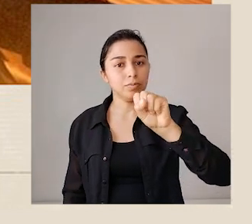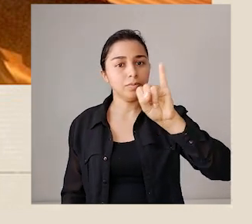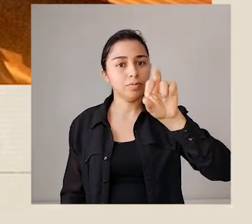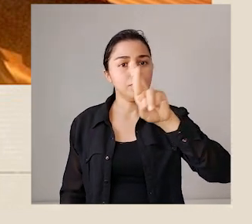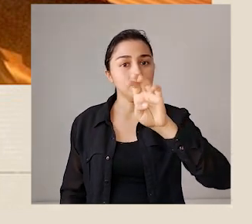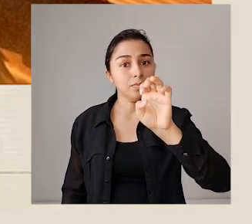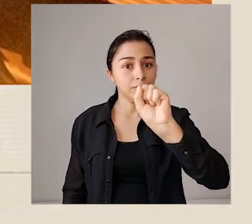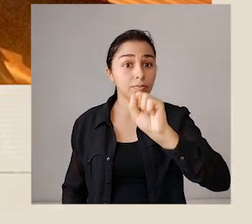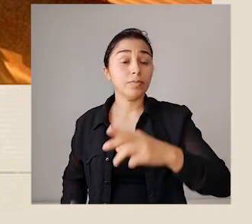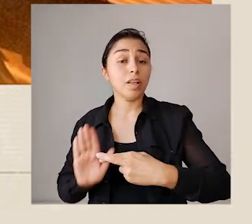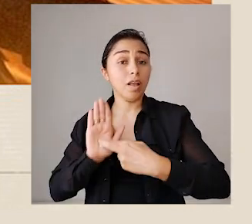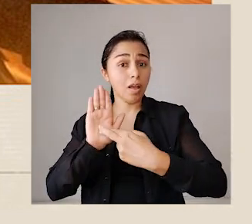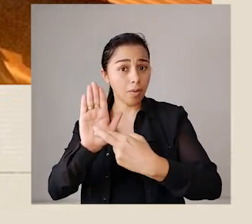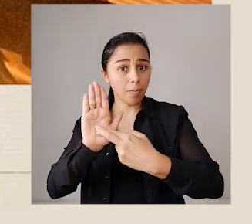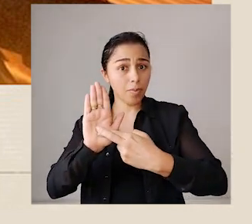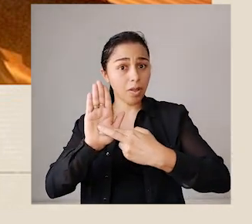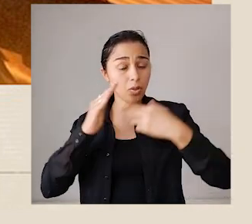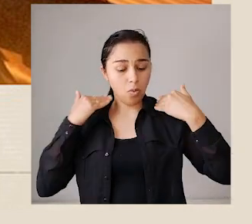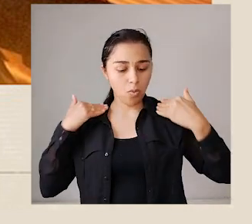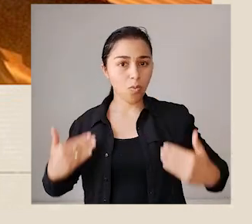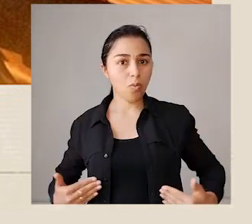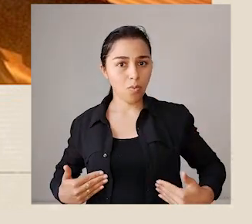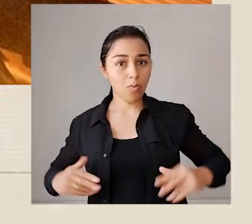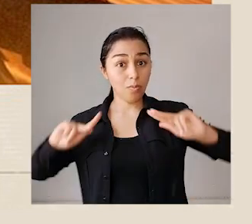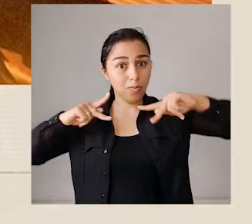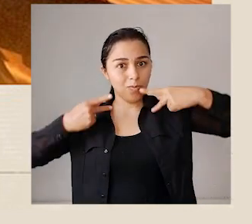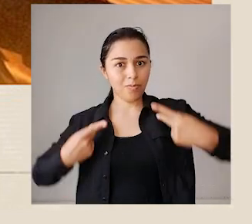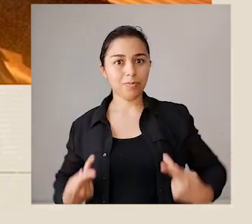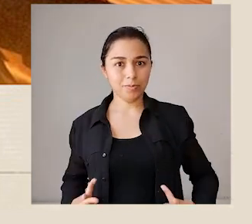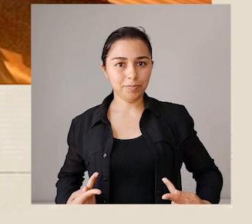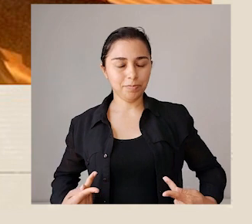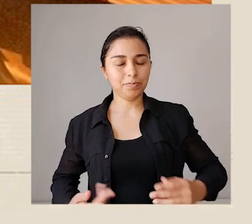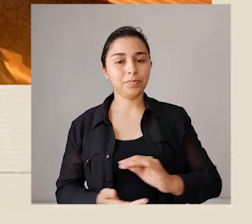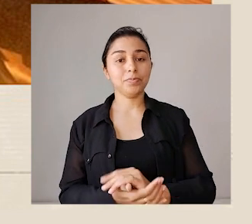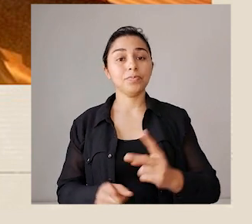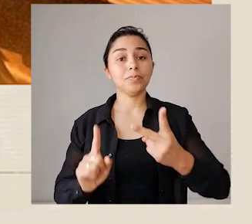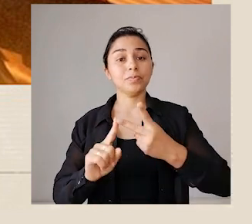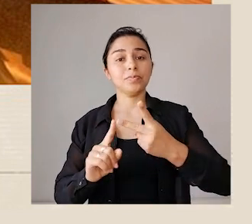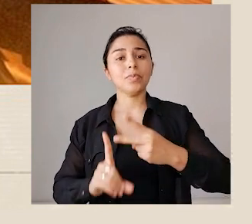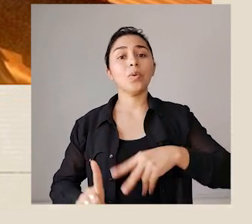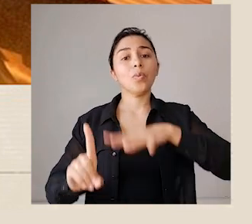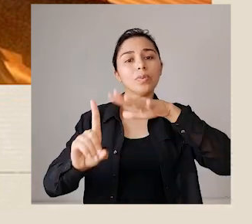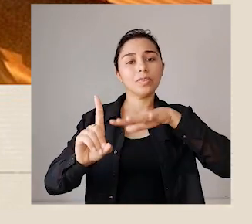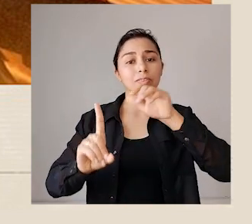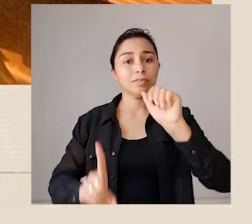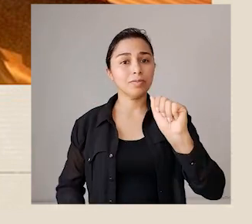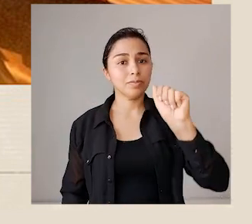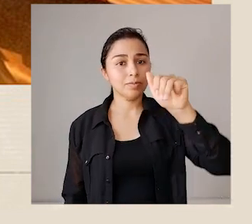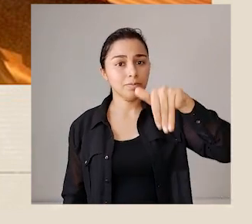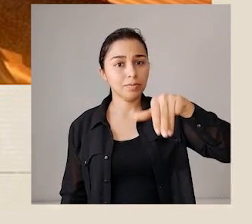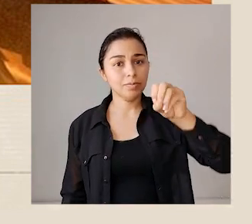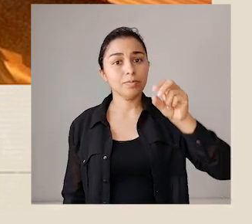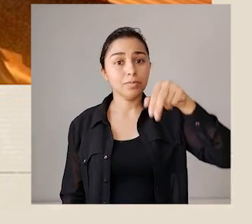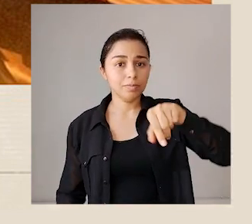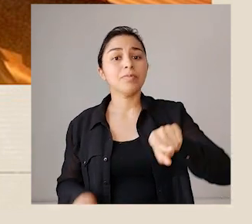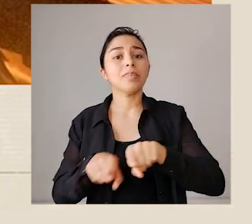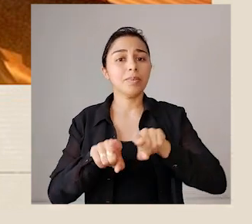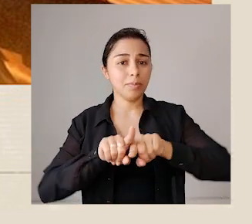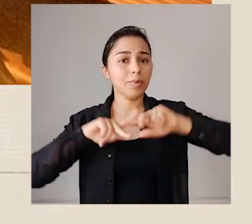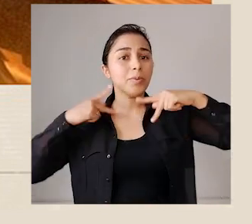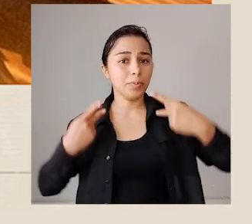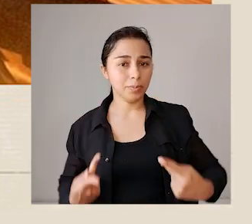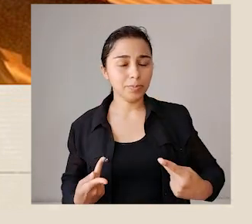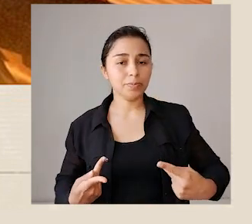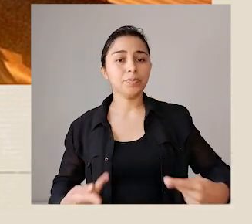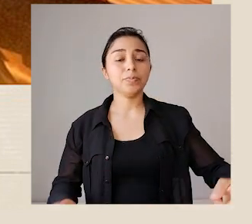era representado todo na forma humana. O deus Amon também era representado na forma humana. E